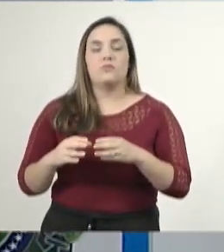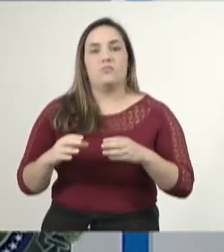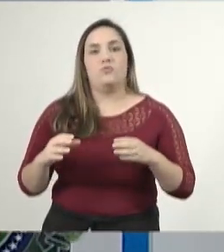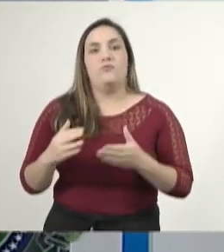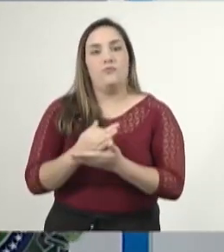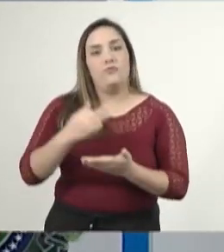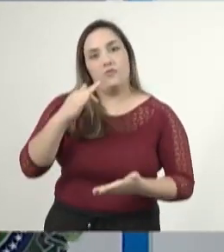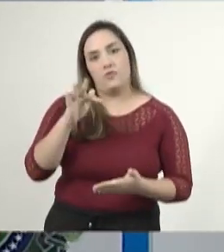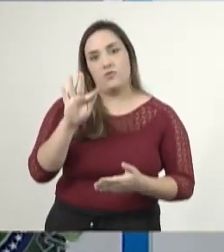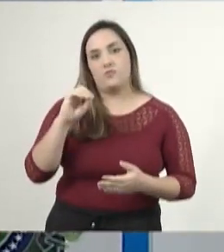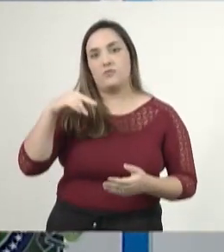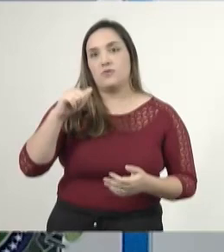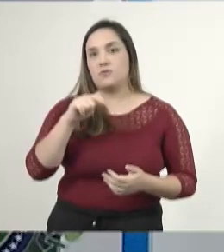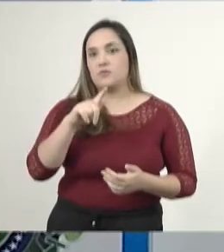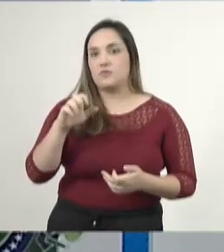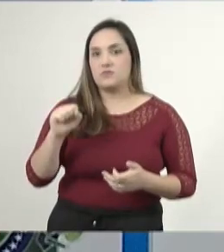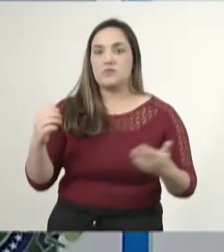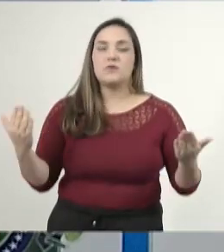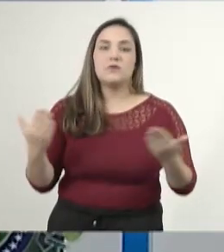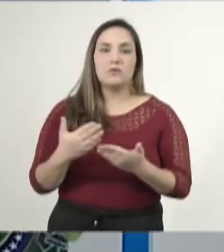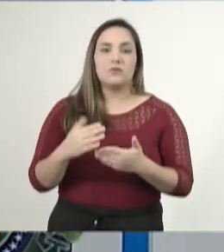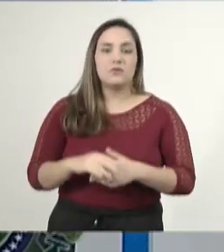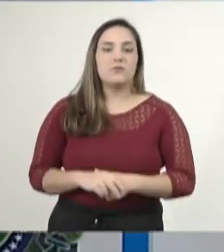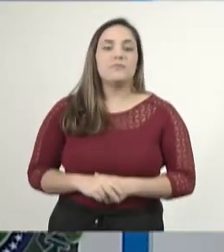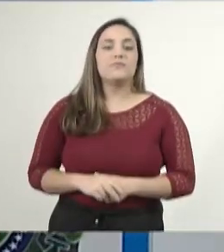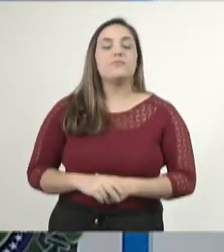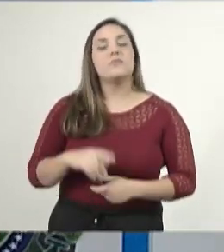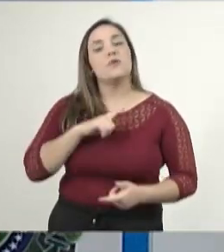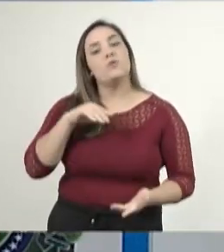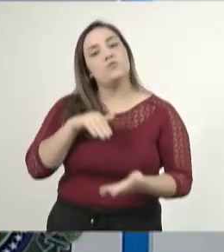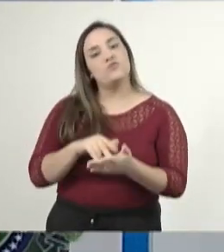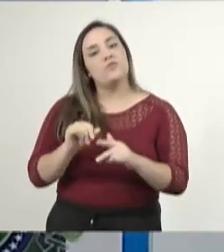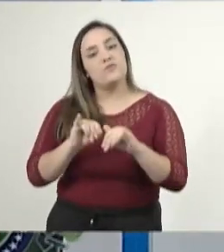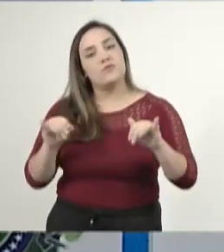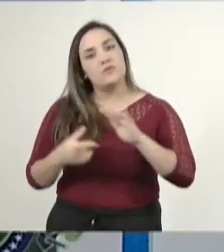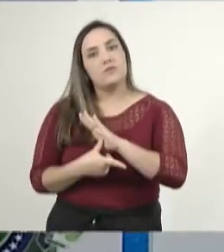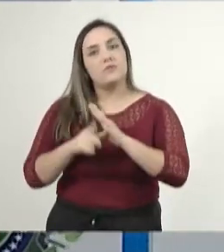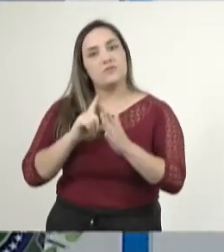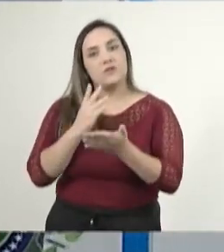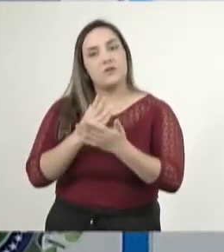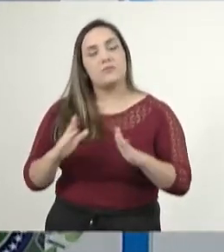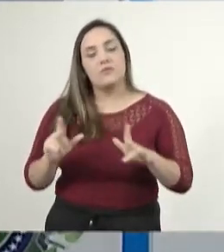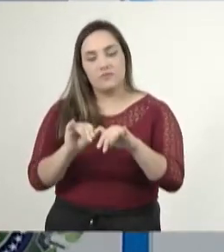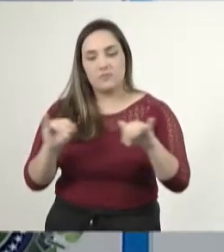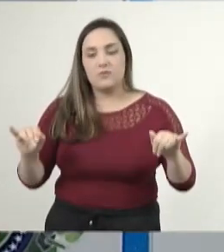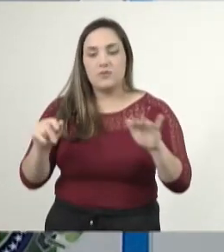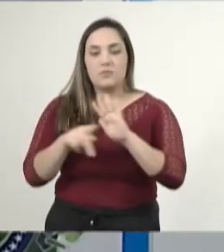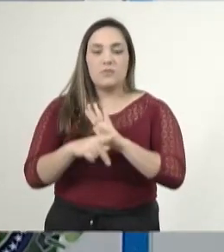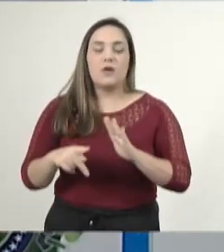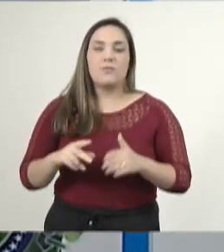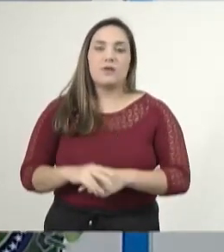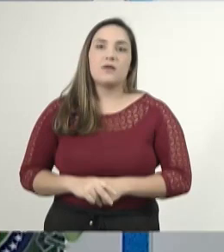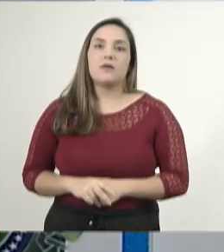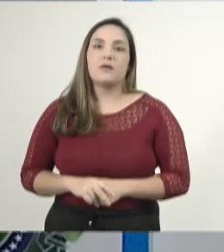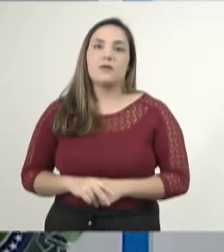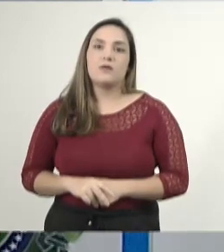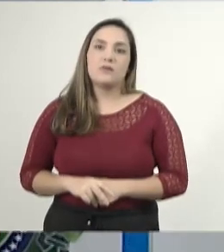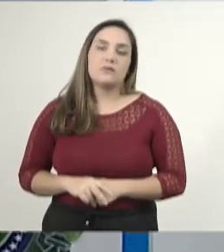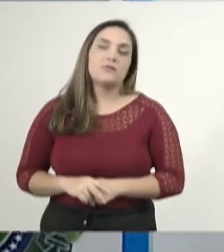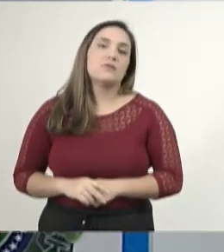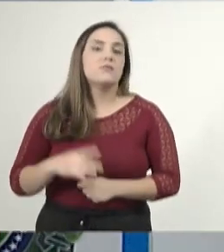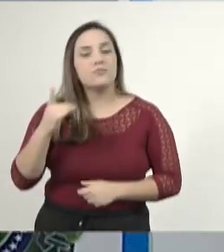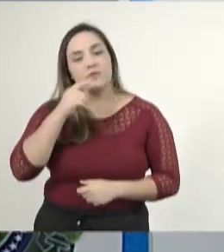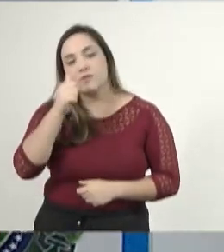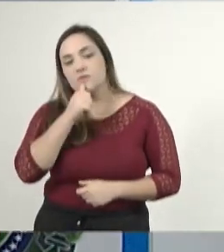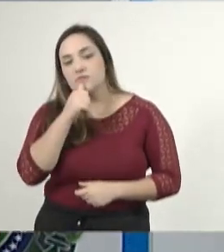Mendes. 12h14 e uma última informação, antes da gente encerrar a edição de hoje aqui do Redação Final, o deputado Neno